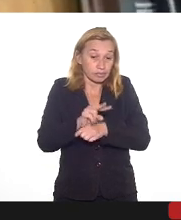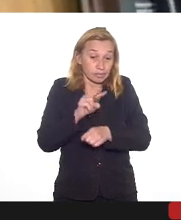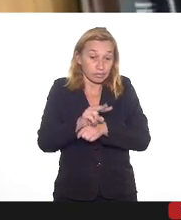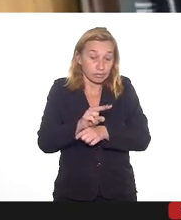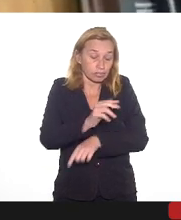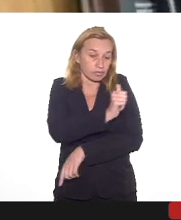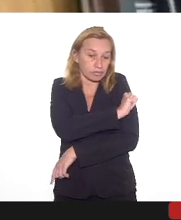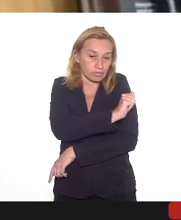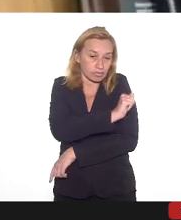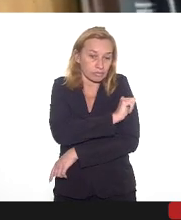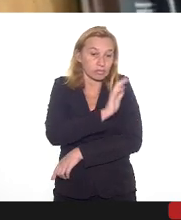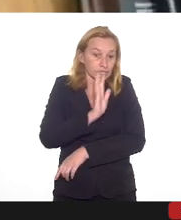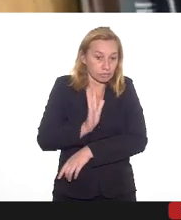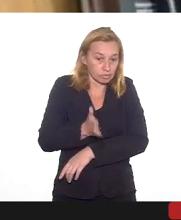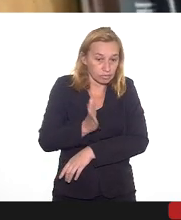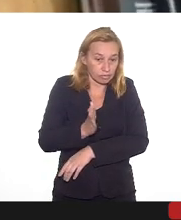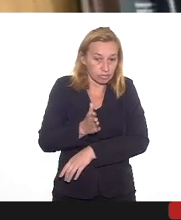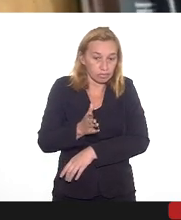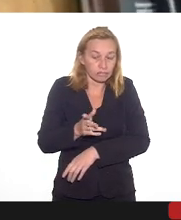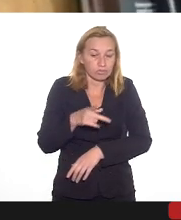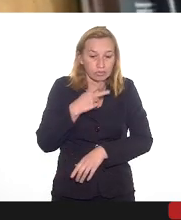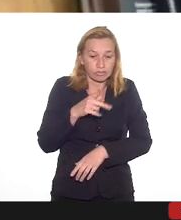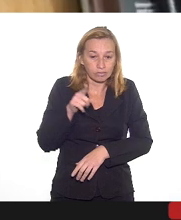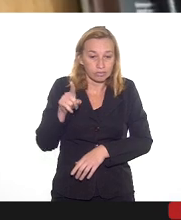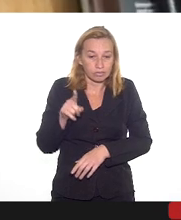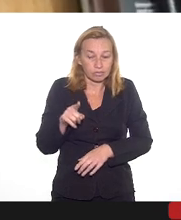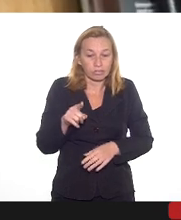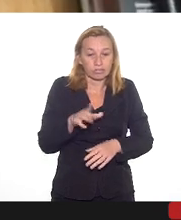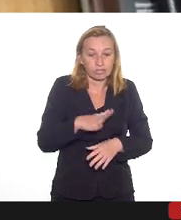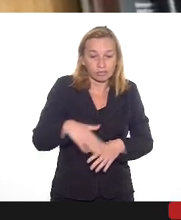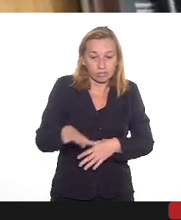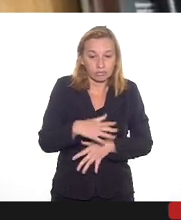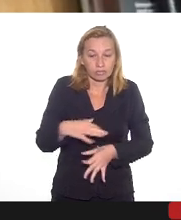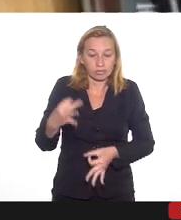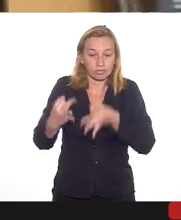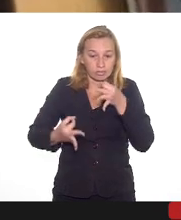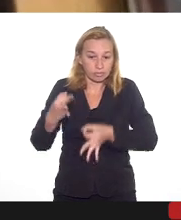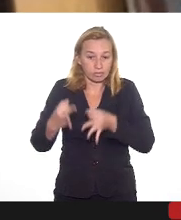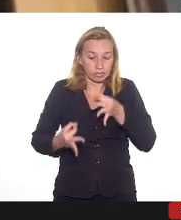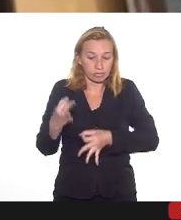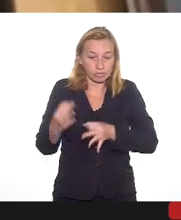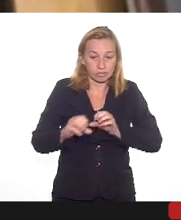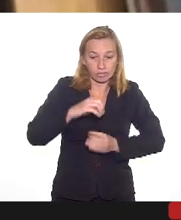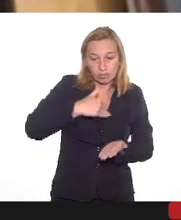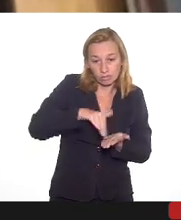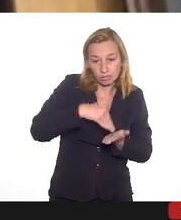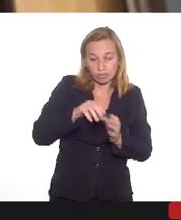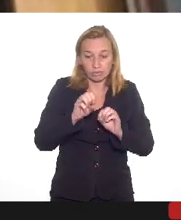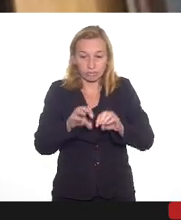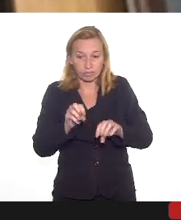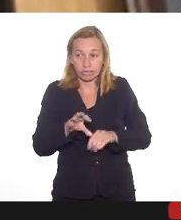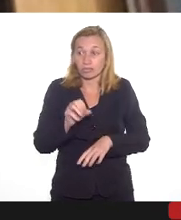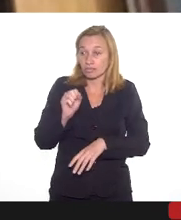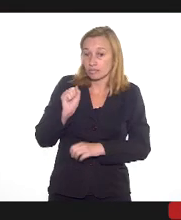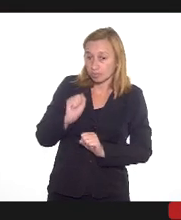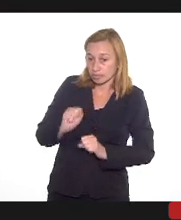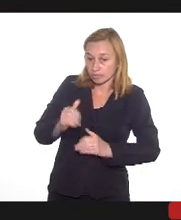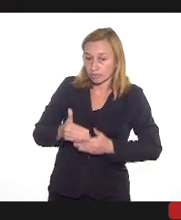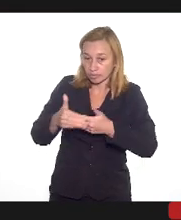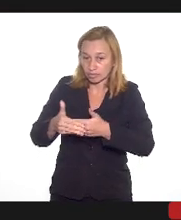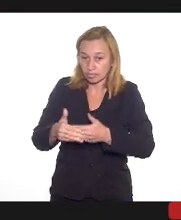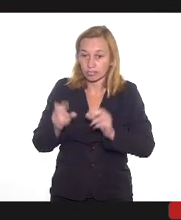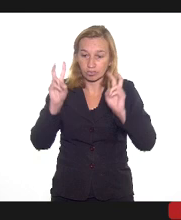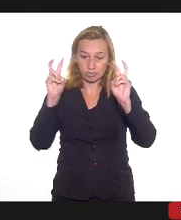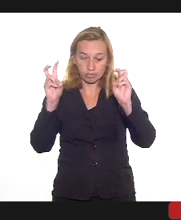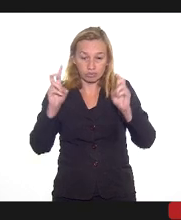houve parecer da SEDUC, da assessoria jurídica da SEDUC, dizendo que era um direito subjetivo e que poderia prosseguir com essa